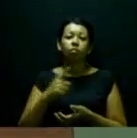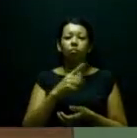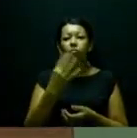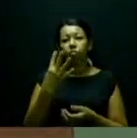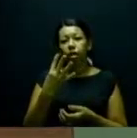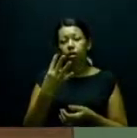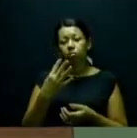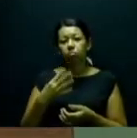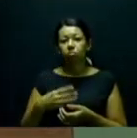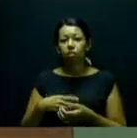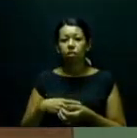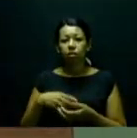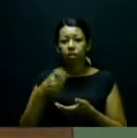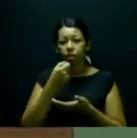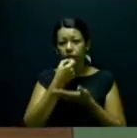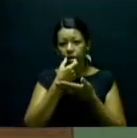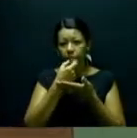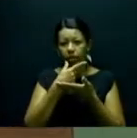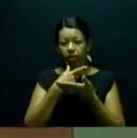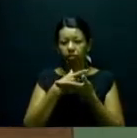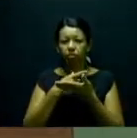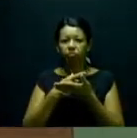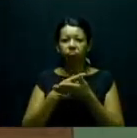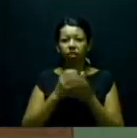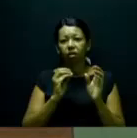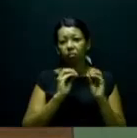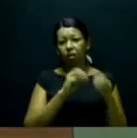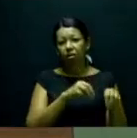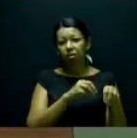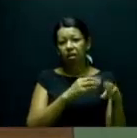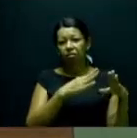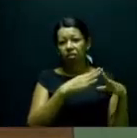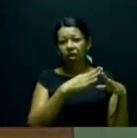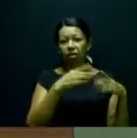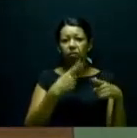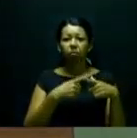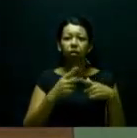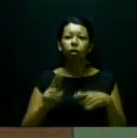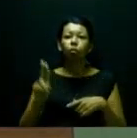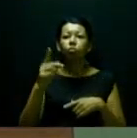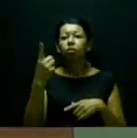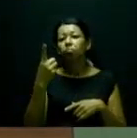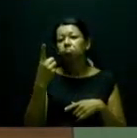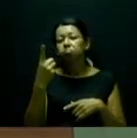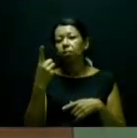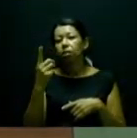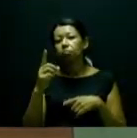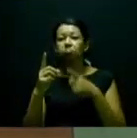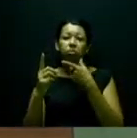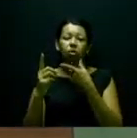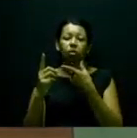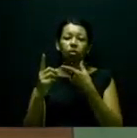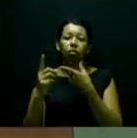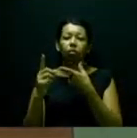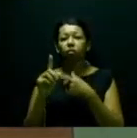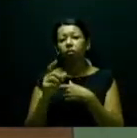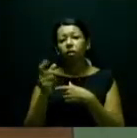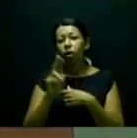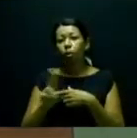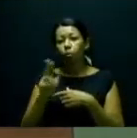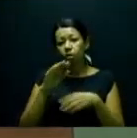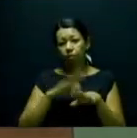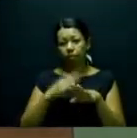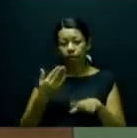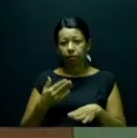esse remédio, ele fica jogado em sua casa, porque você usa uma cartela e não toma mais. Ou você usa 2 e deixa